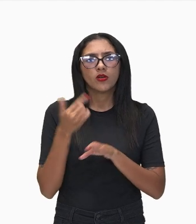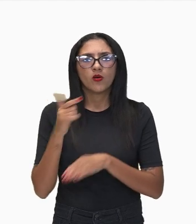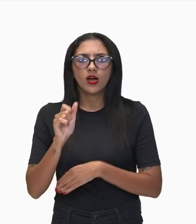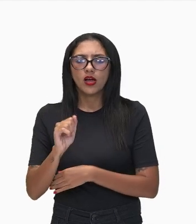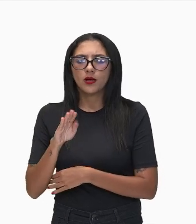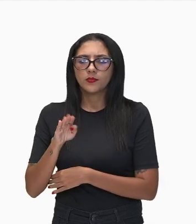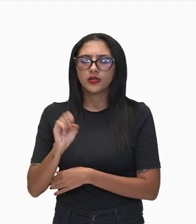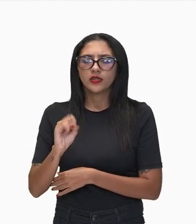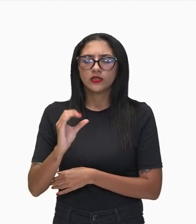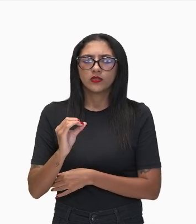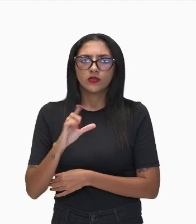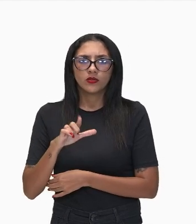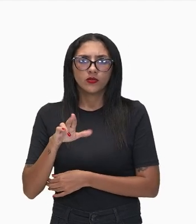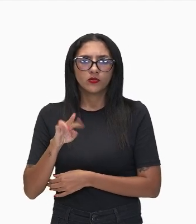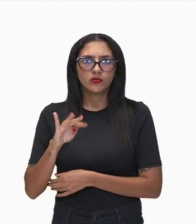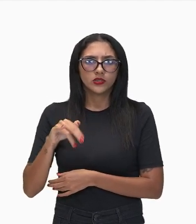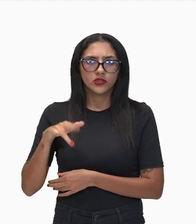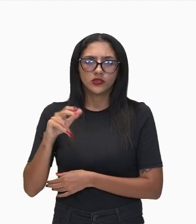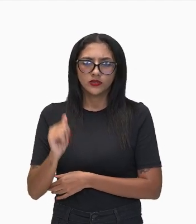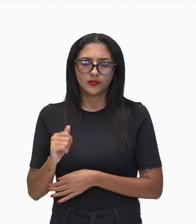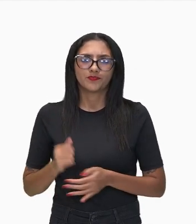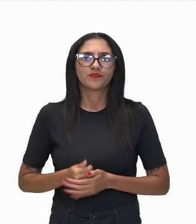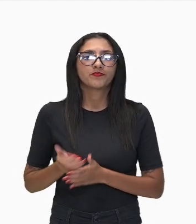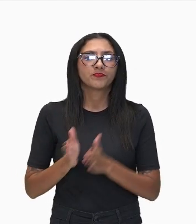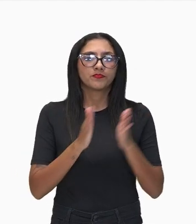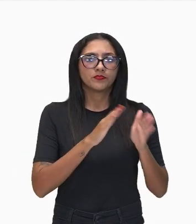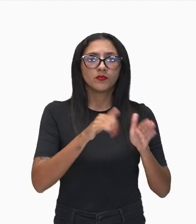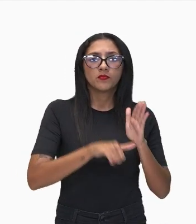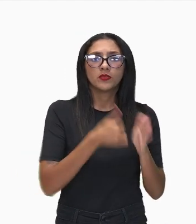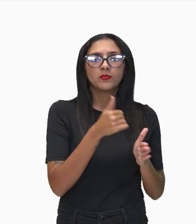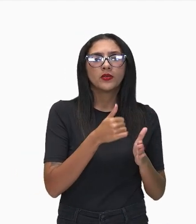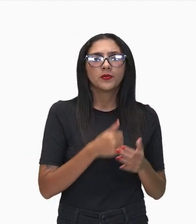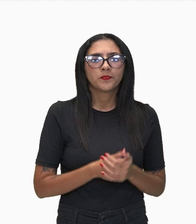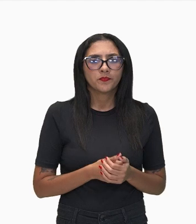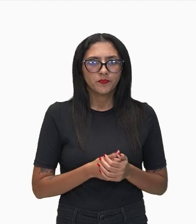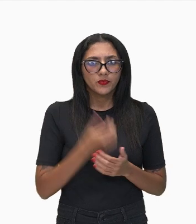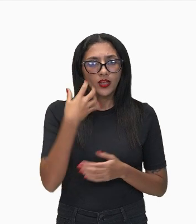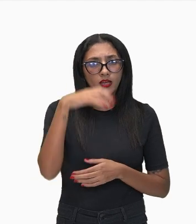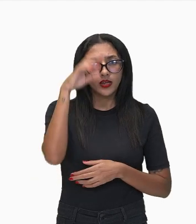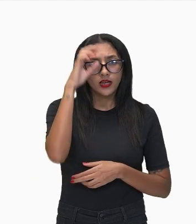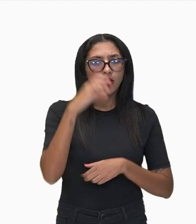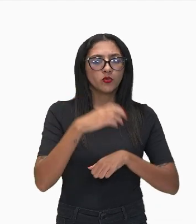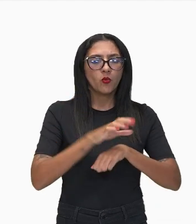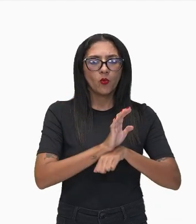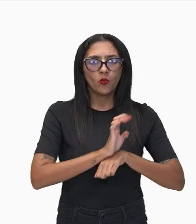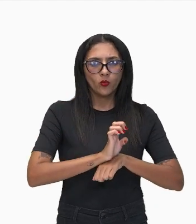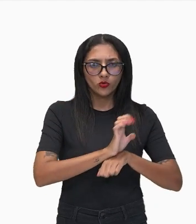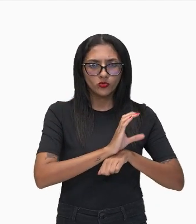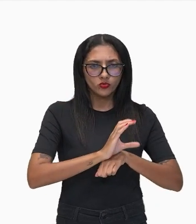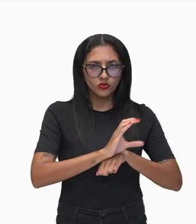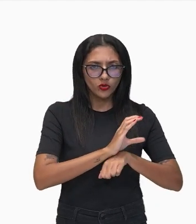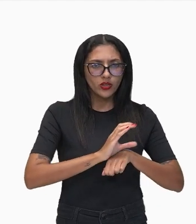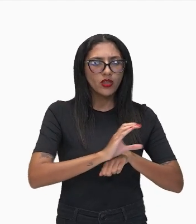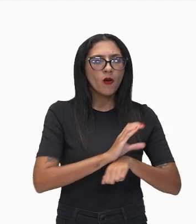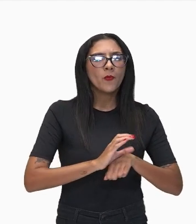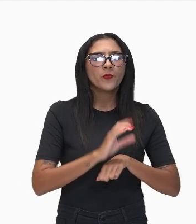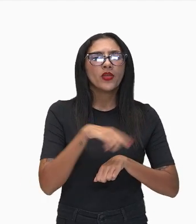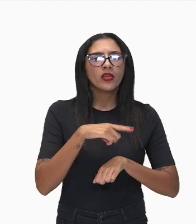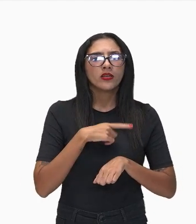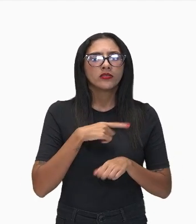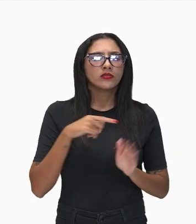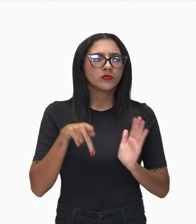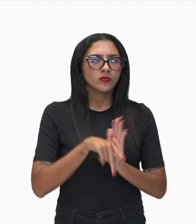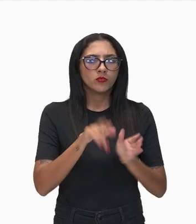absolutista, tá? Então, a monarquia constitucional é uma forma de um governo, né, que é o chefe